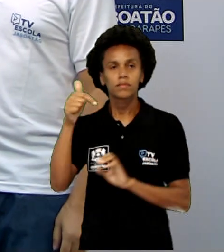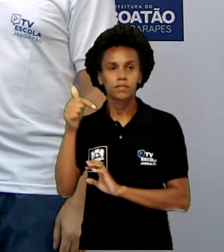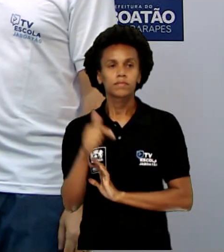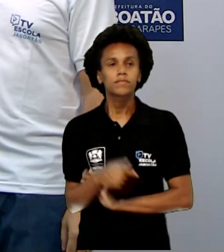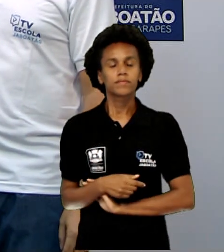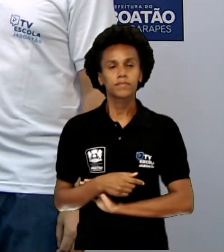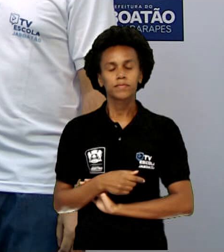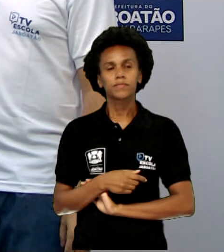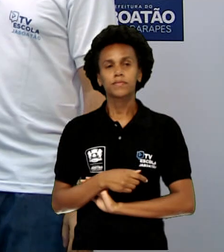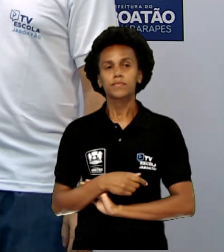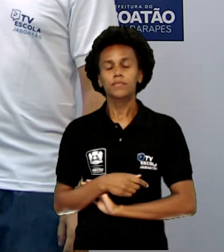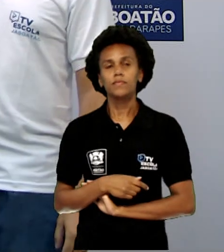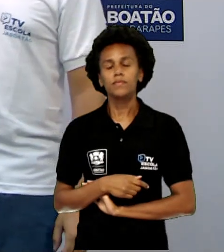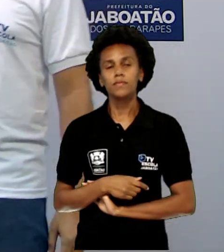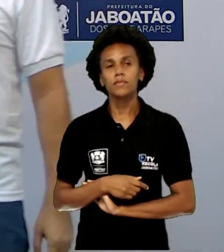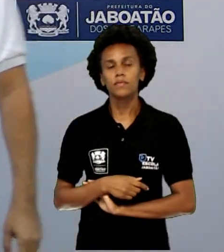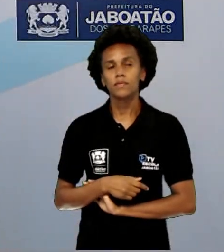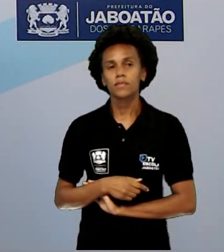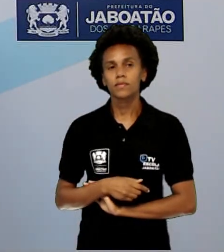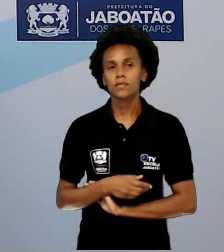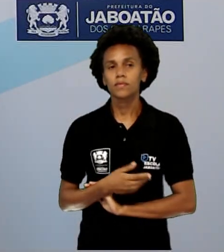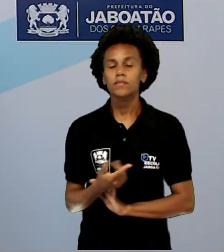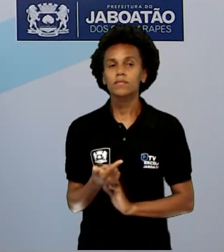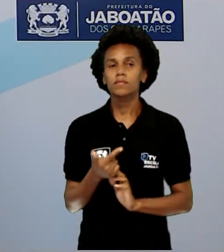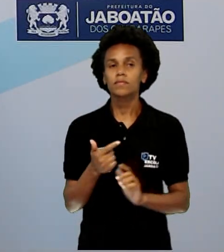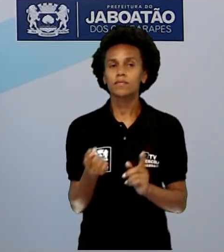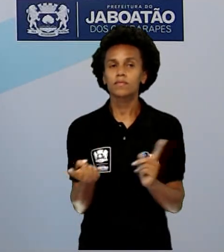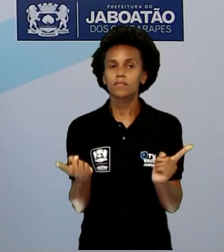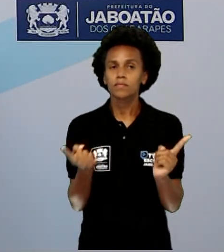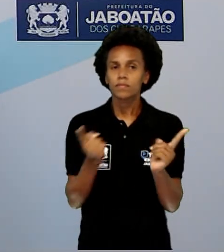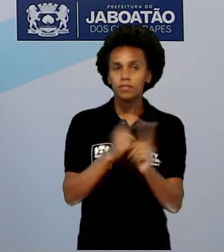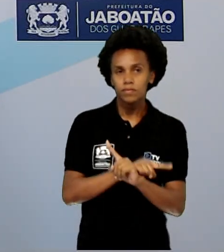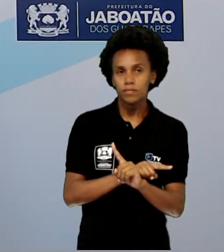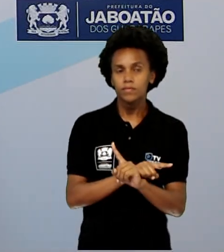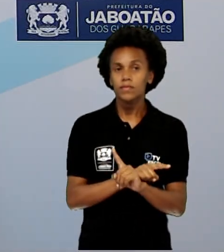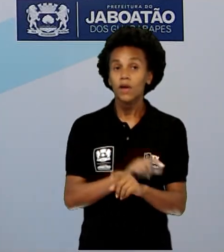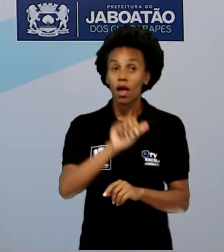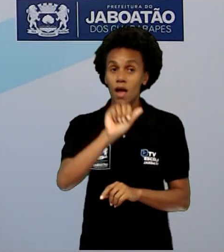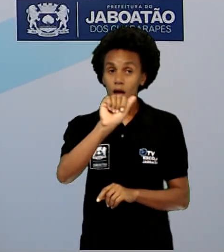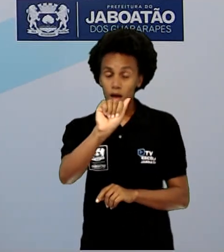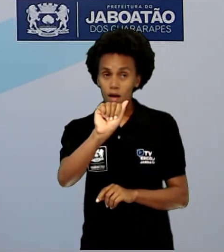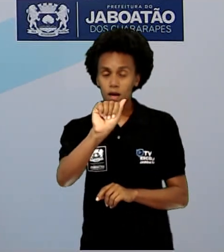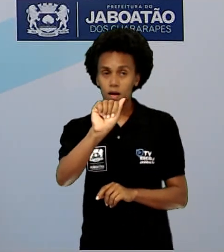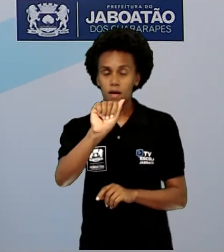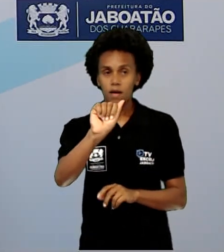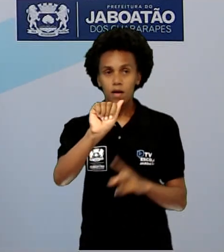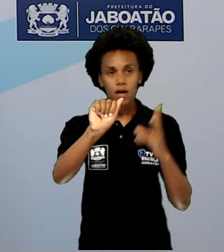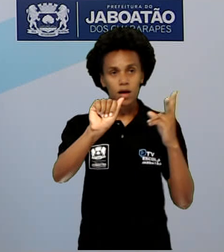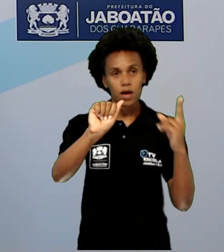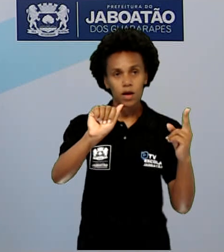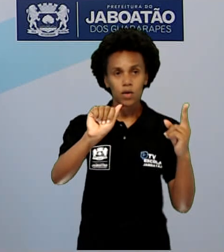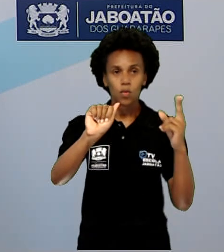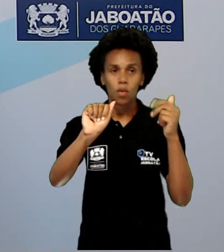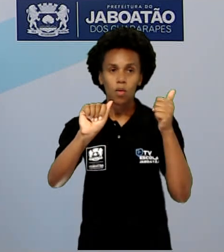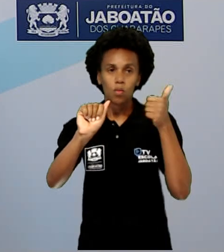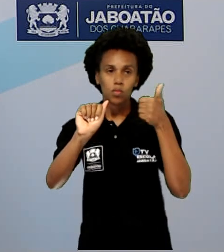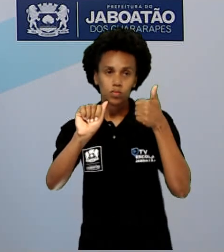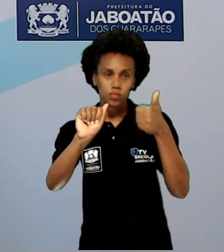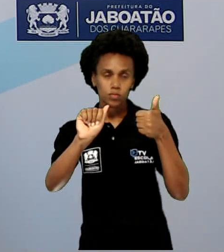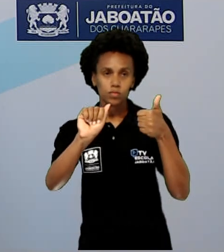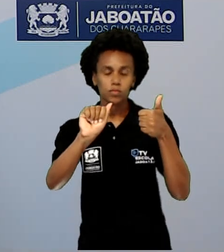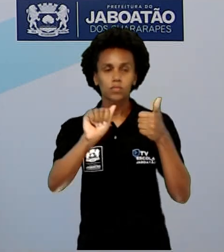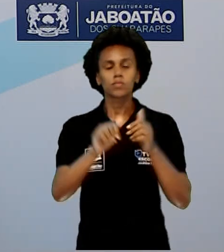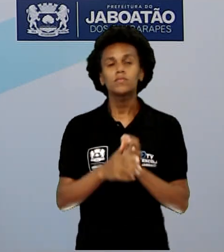substituições. O A eu considero igual a 1 porque Quando eu olho a minha equação na sua forma